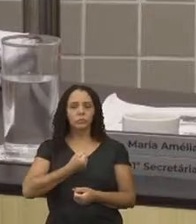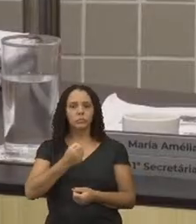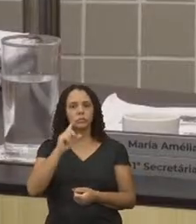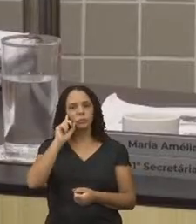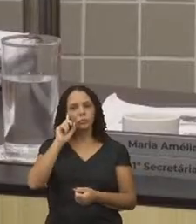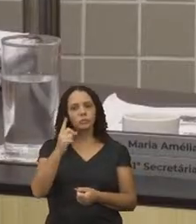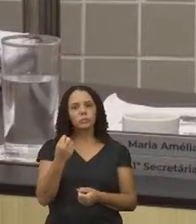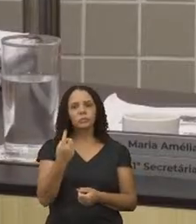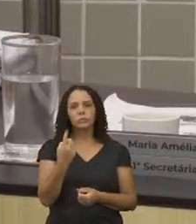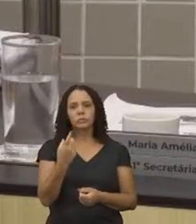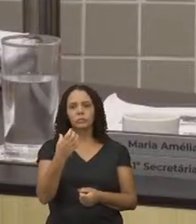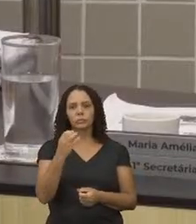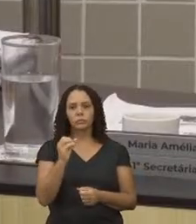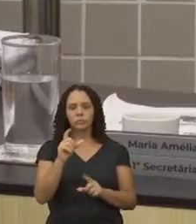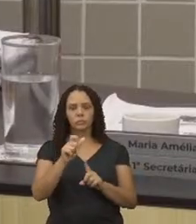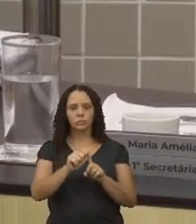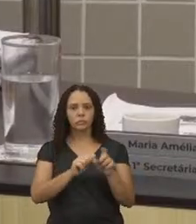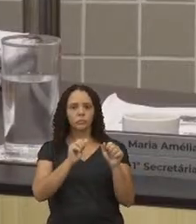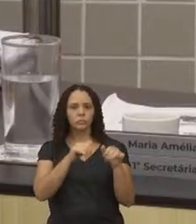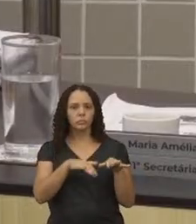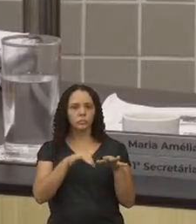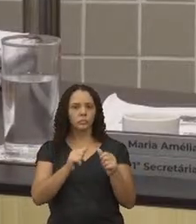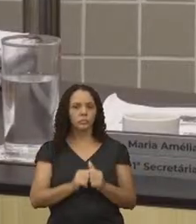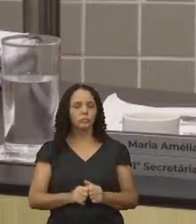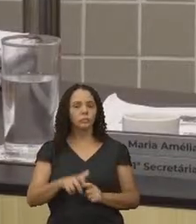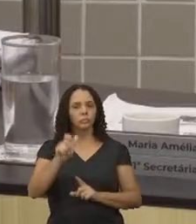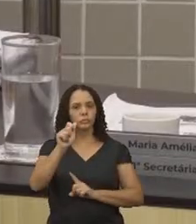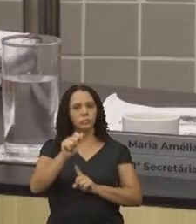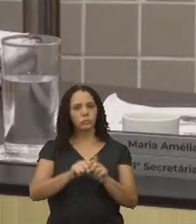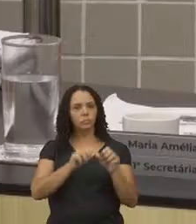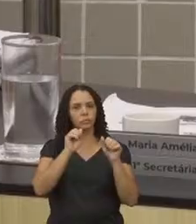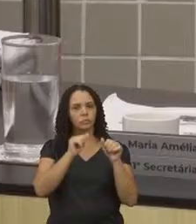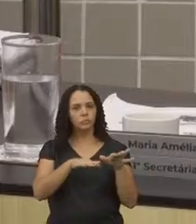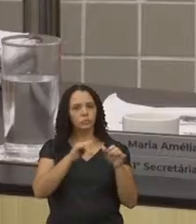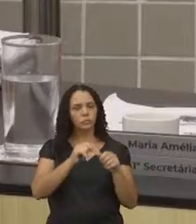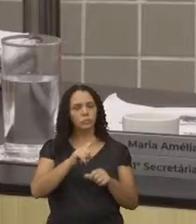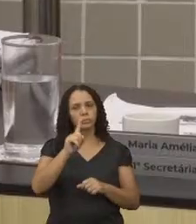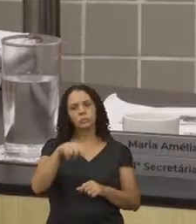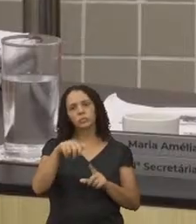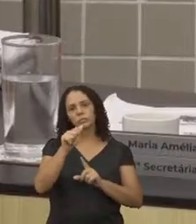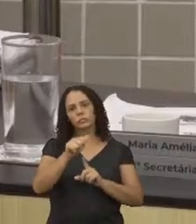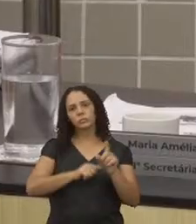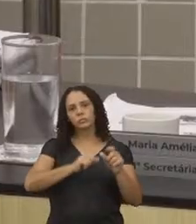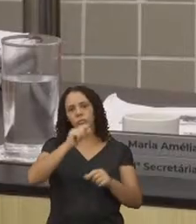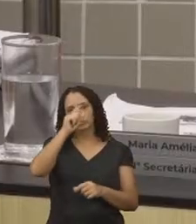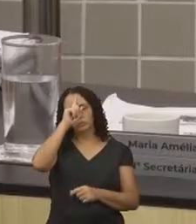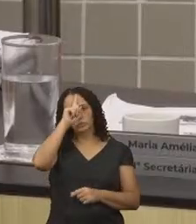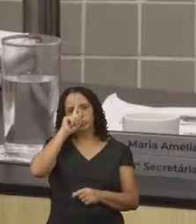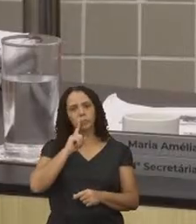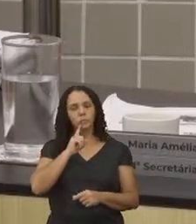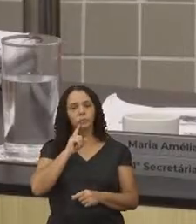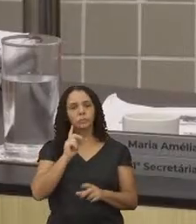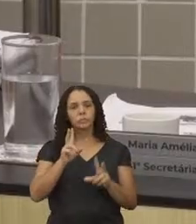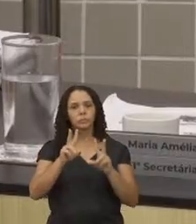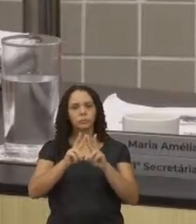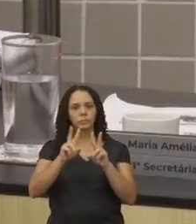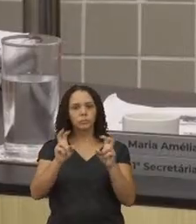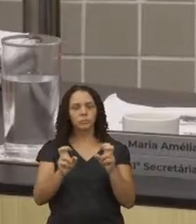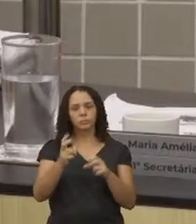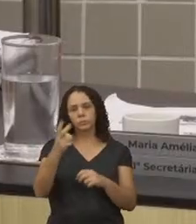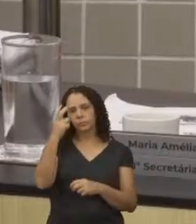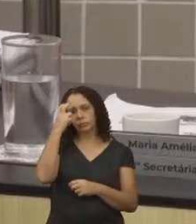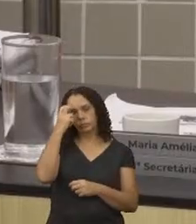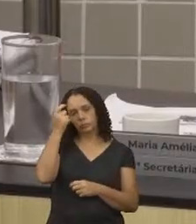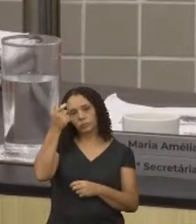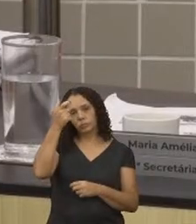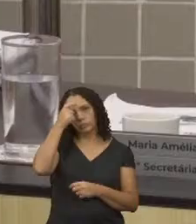10 de setembro. Mês de setembro é reconhecido como mês amarelo, mês de campanha de conscientização e